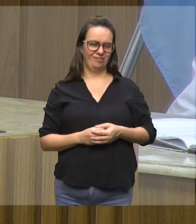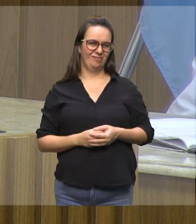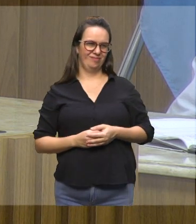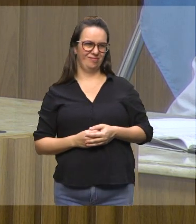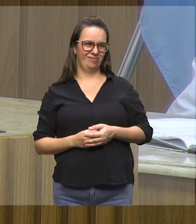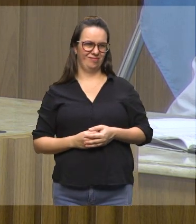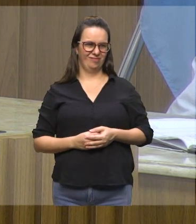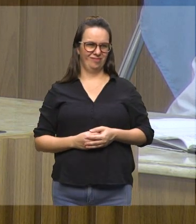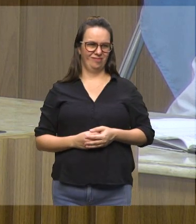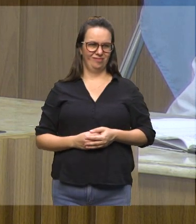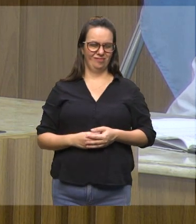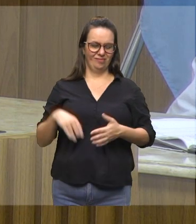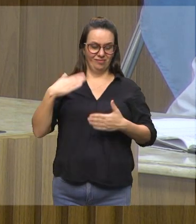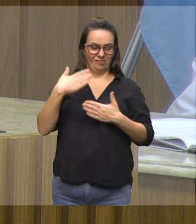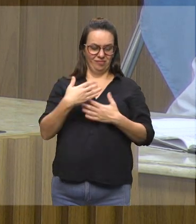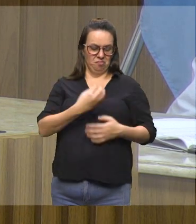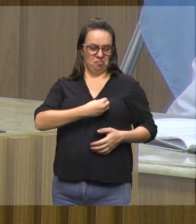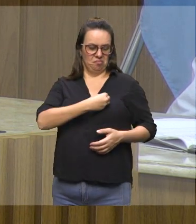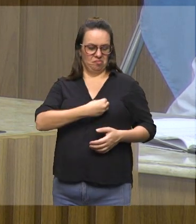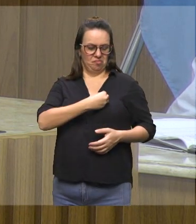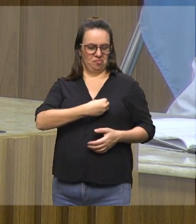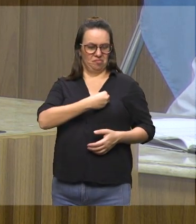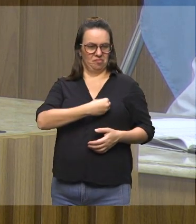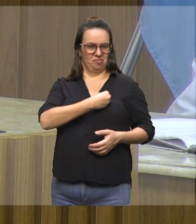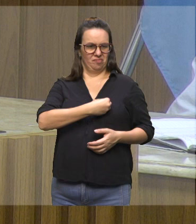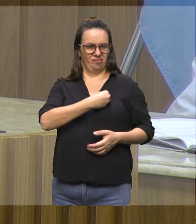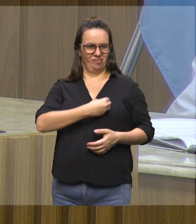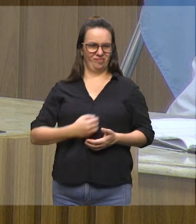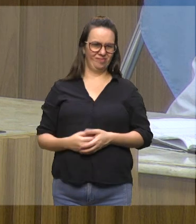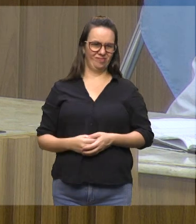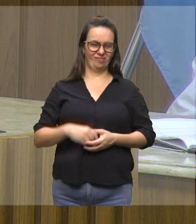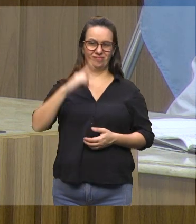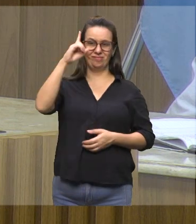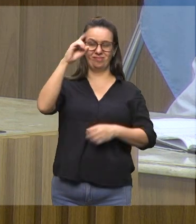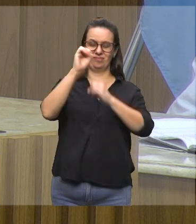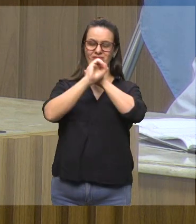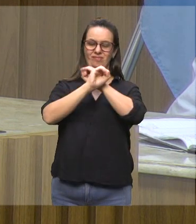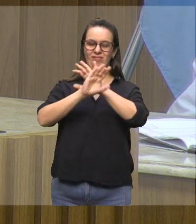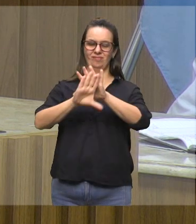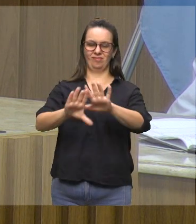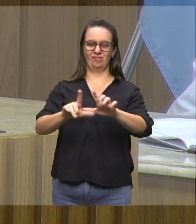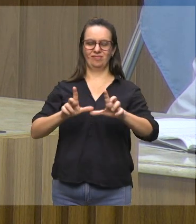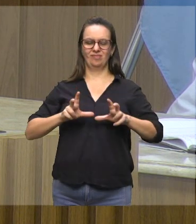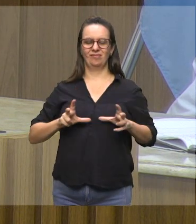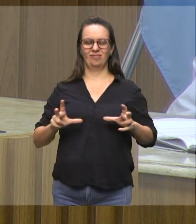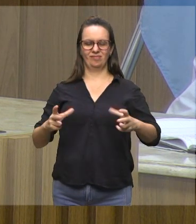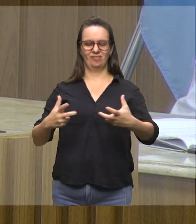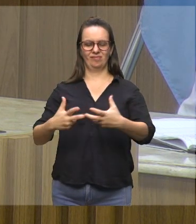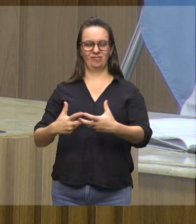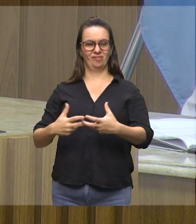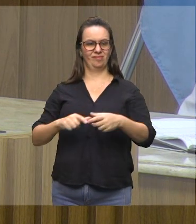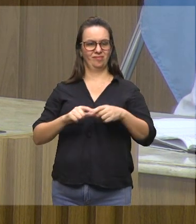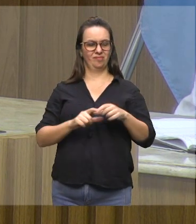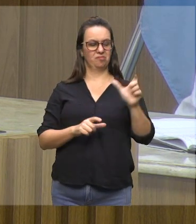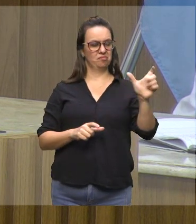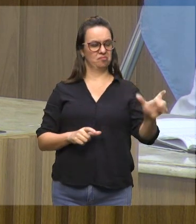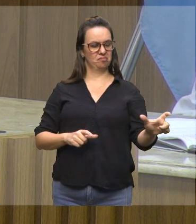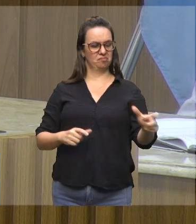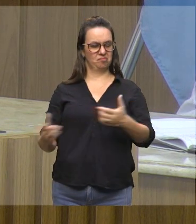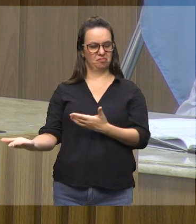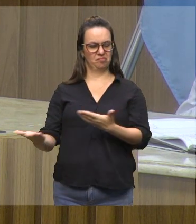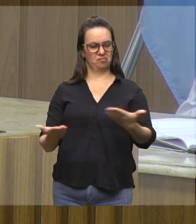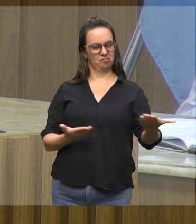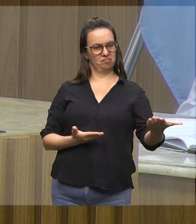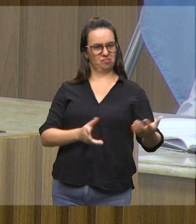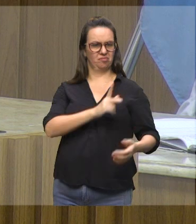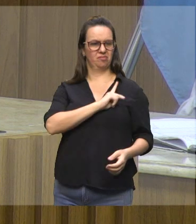podendo presenciar na minha vida. Que Deus abençoe essa casa, os servidores, a senhora presidente, os